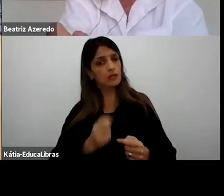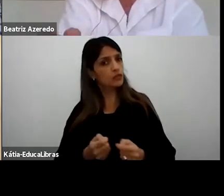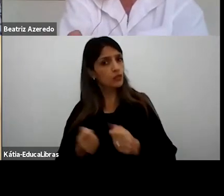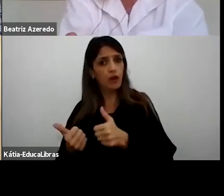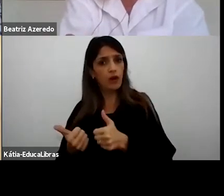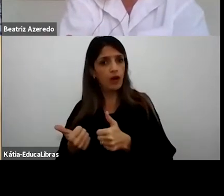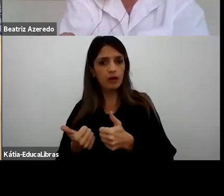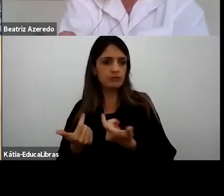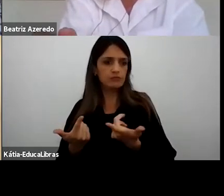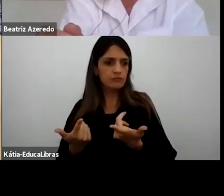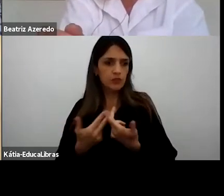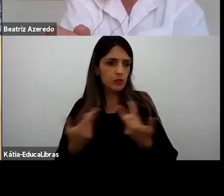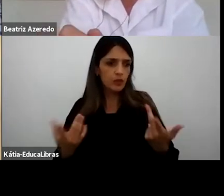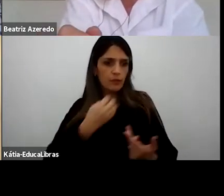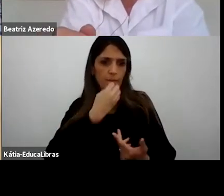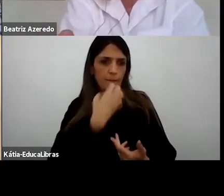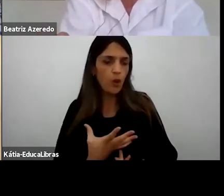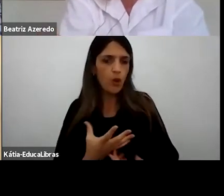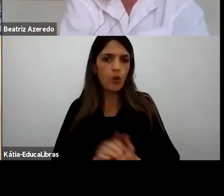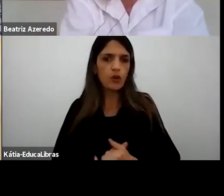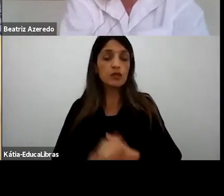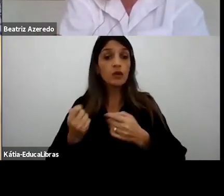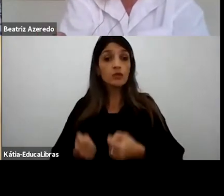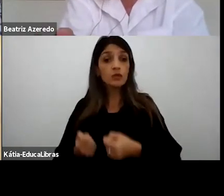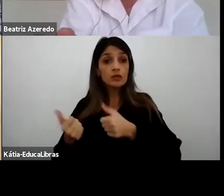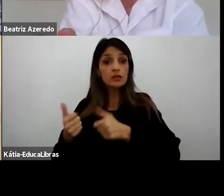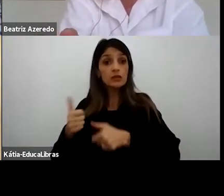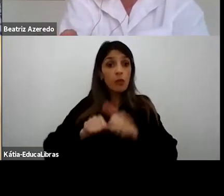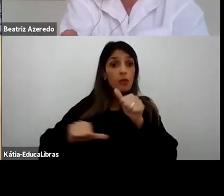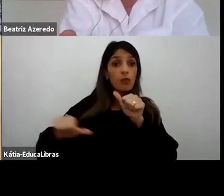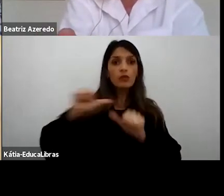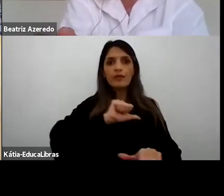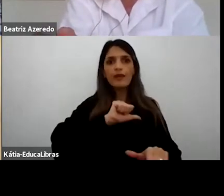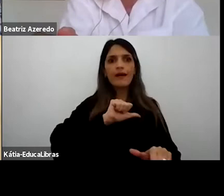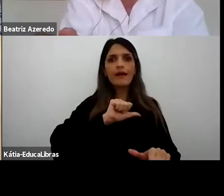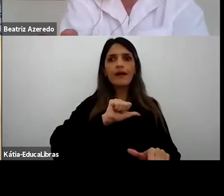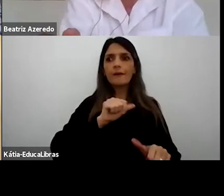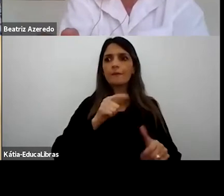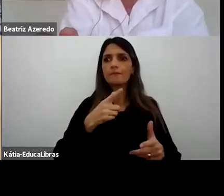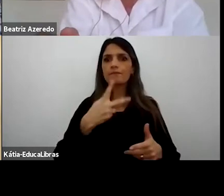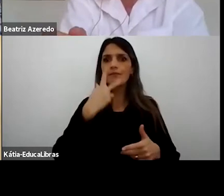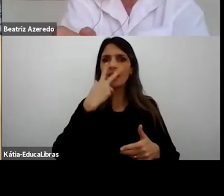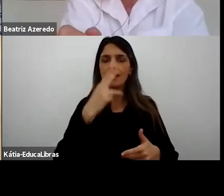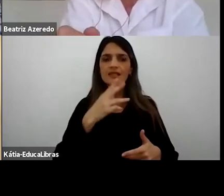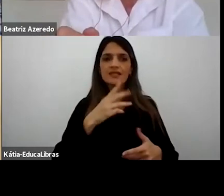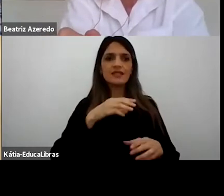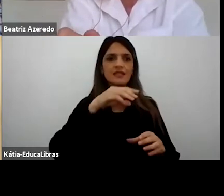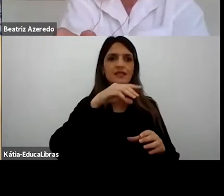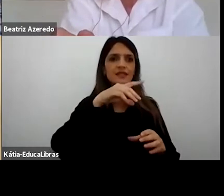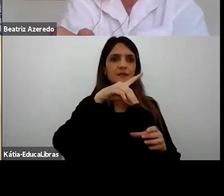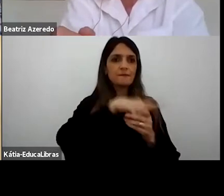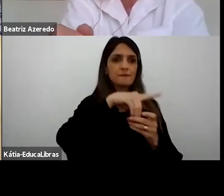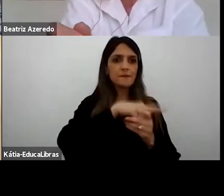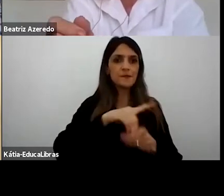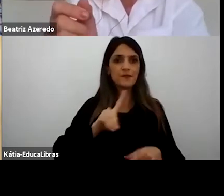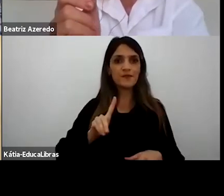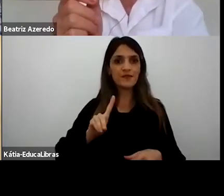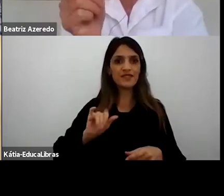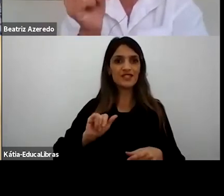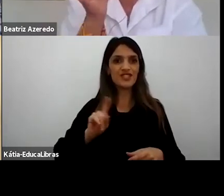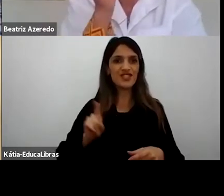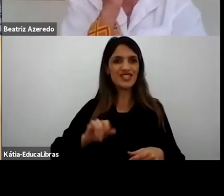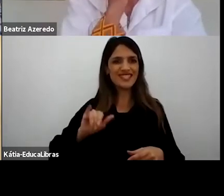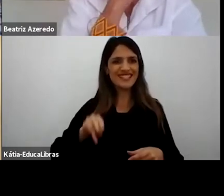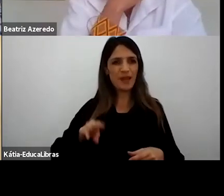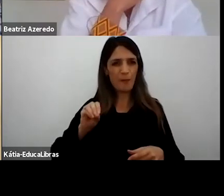gente transformar a doação como um dízimo, que enfim, já foi uma coisa que culturalmente todo